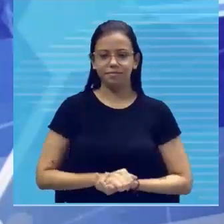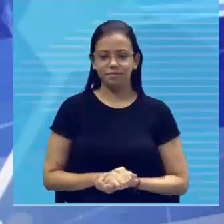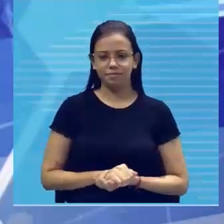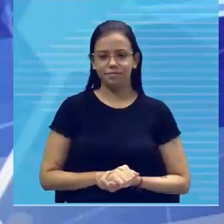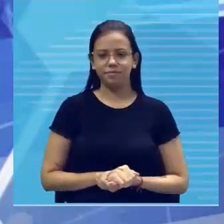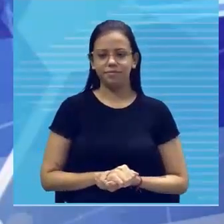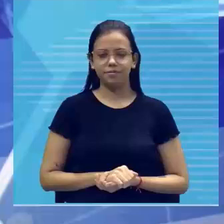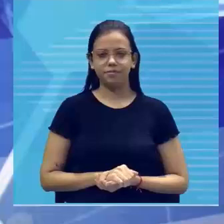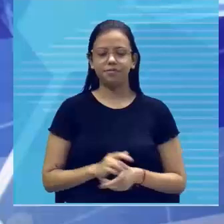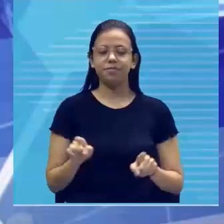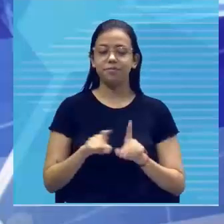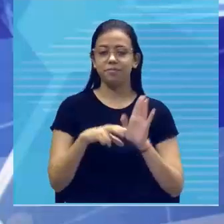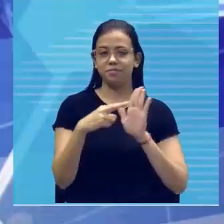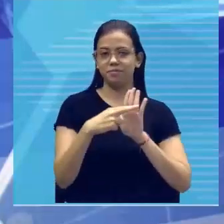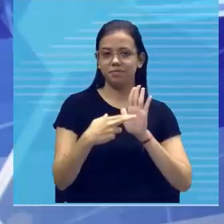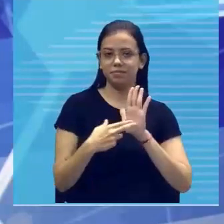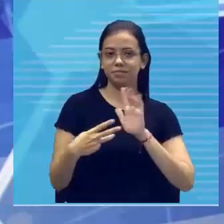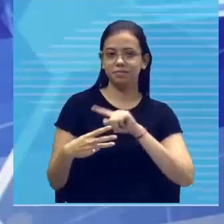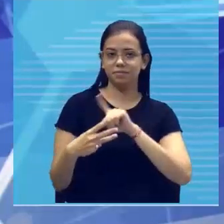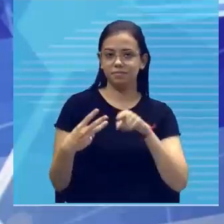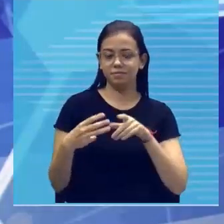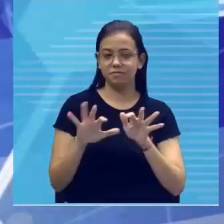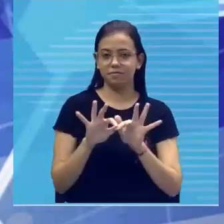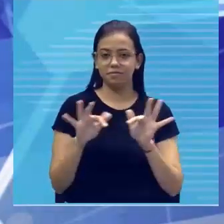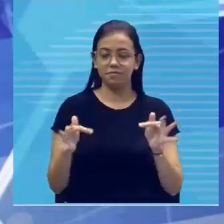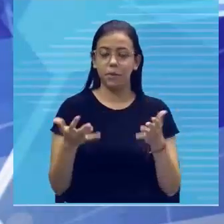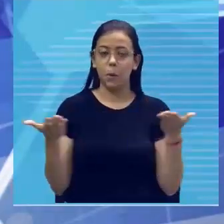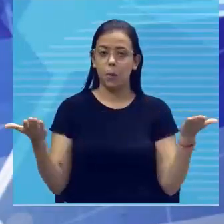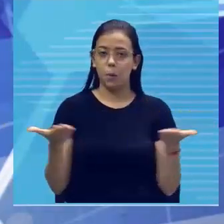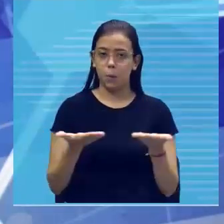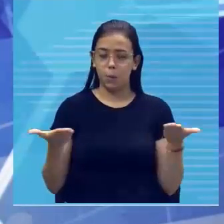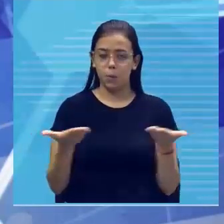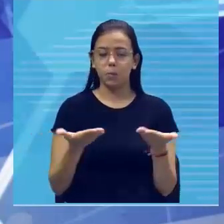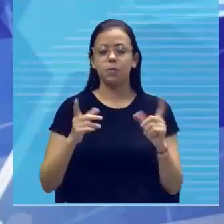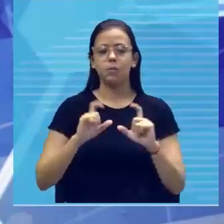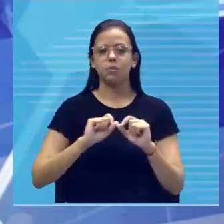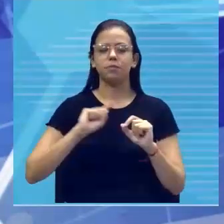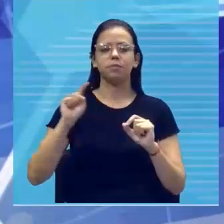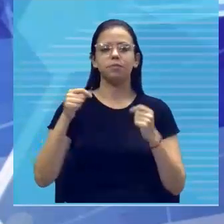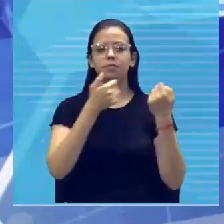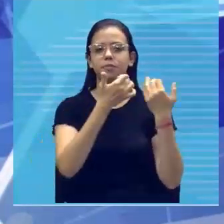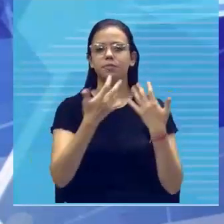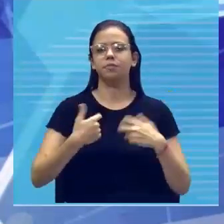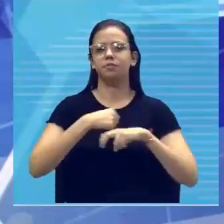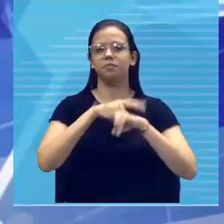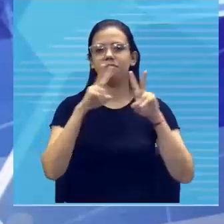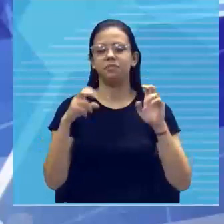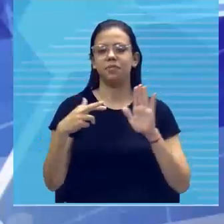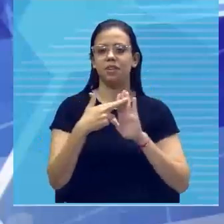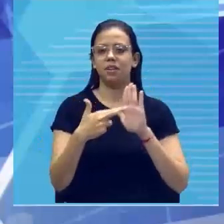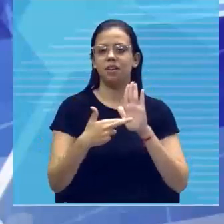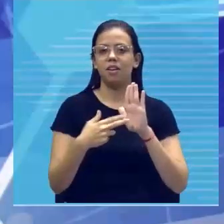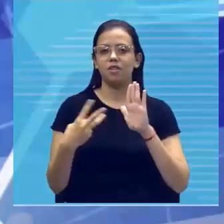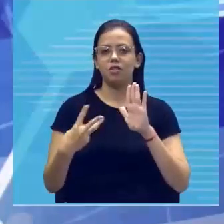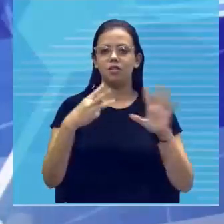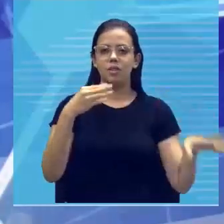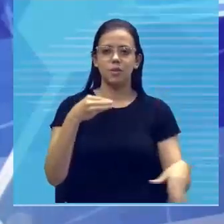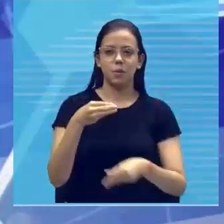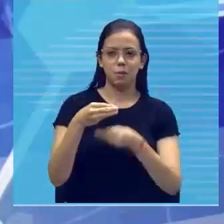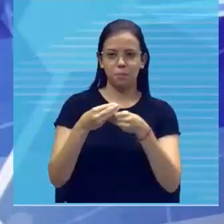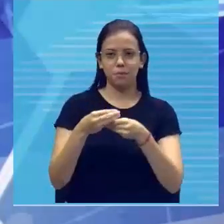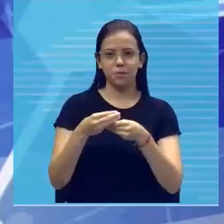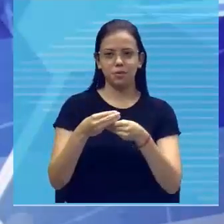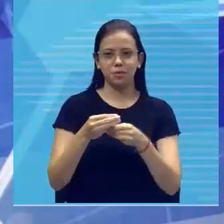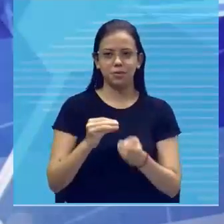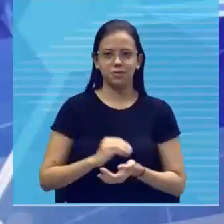regra de três simples hoje hoje falaremos de regra de três composta